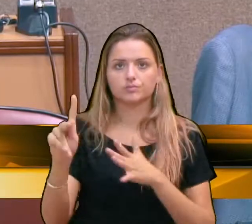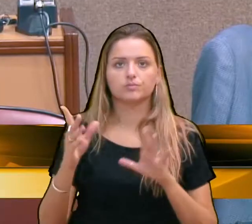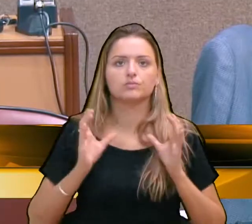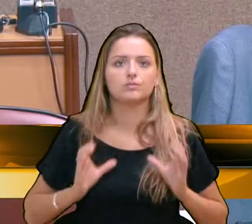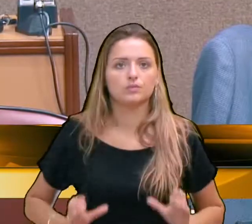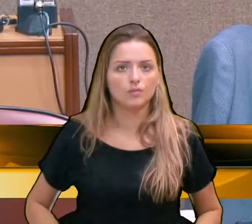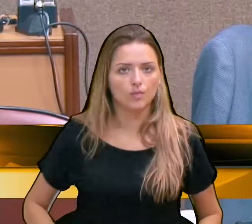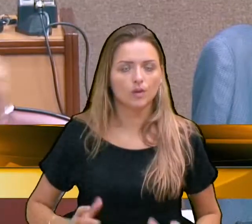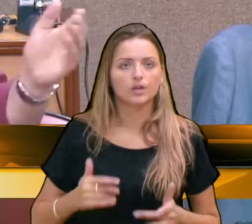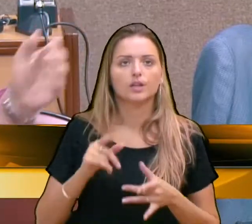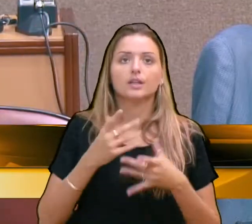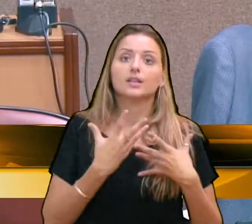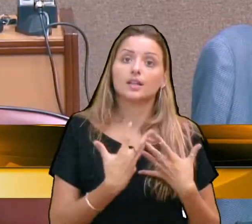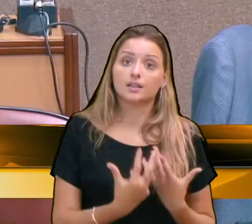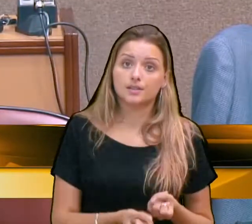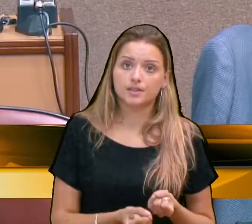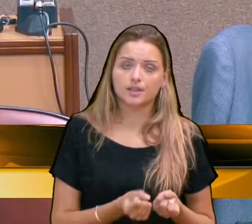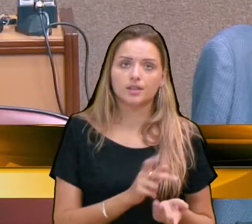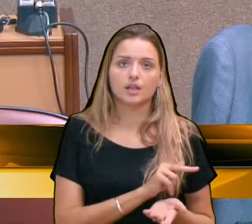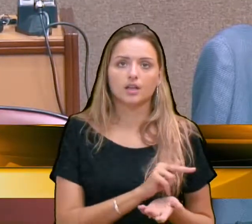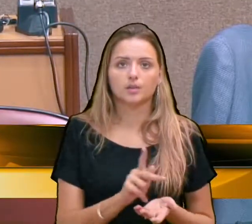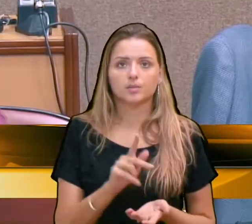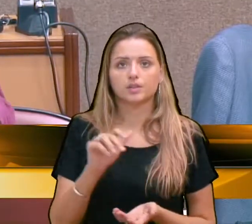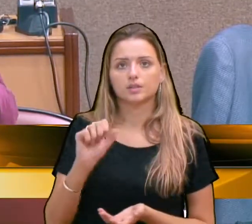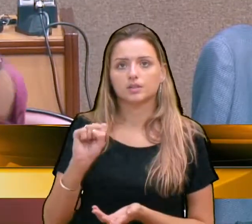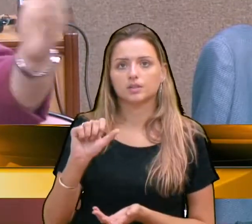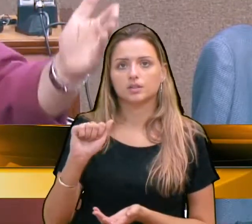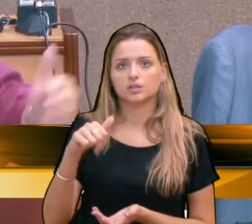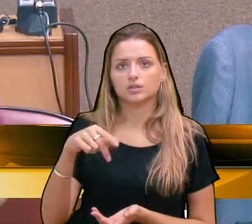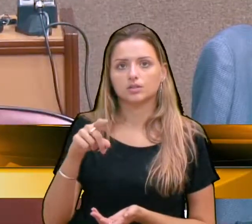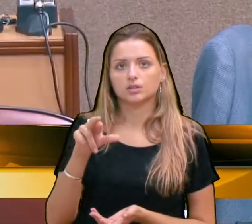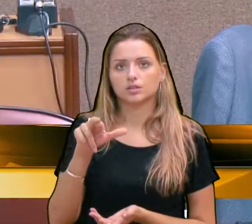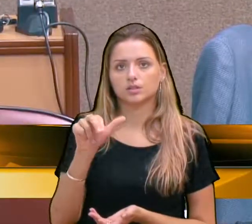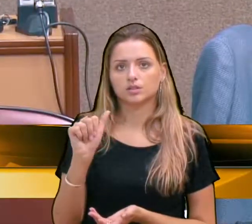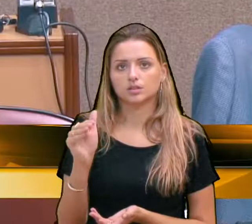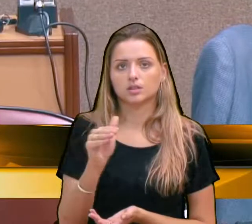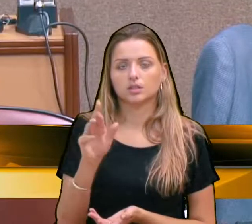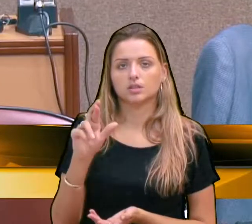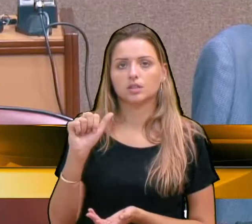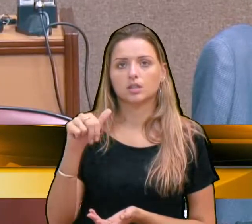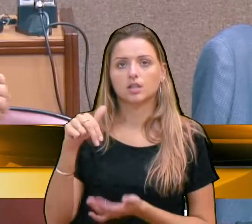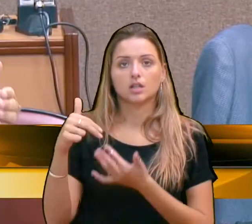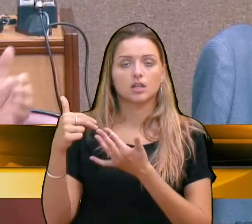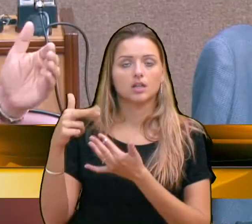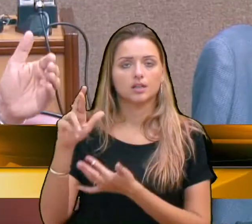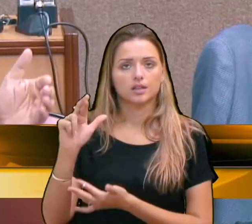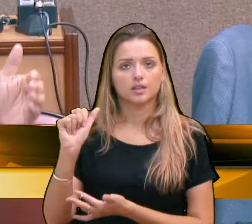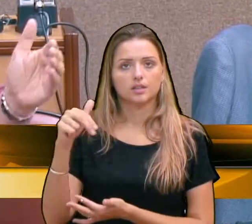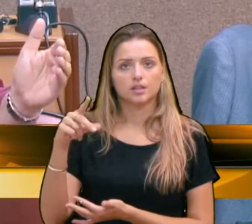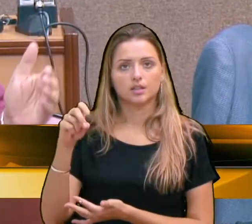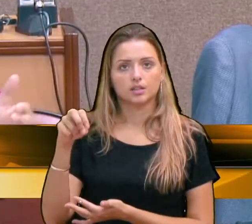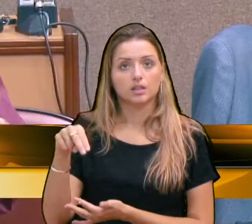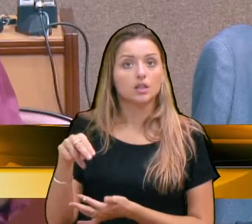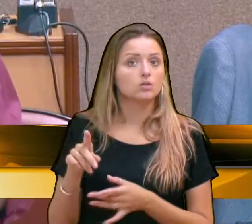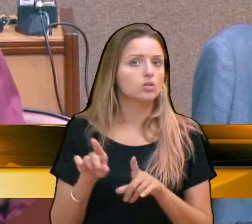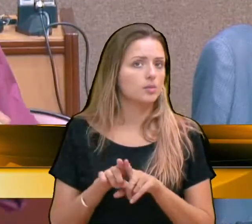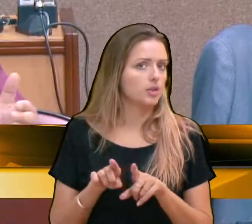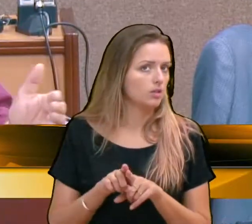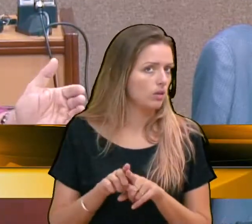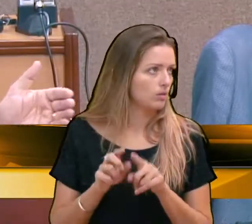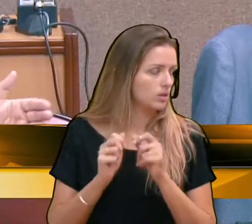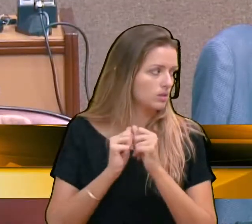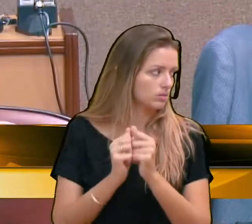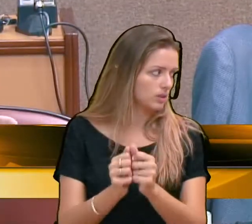neste momento em acolher a presidente Sandra Randon e toda a equipe da Festa da Uva, esta que é o cartão de